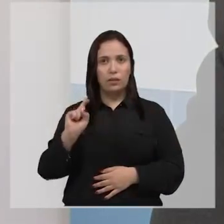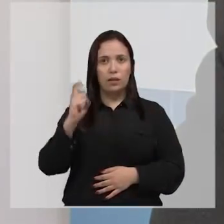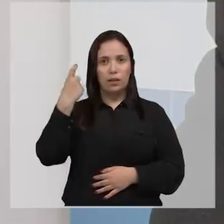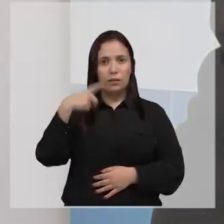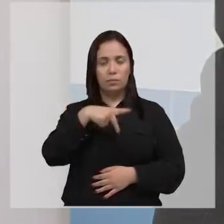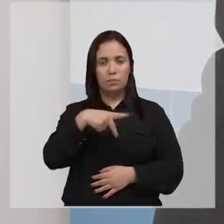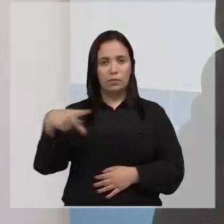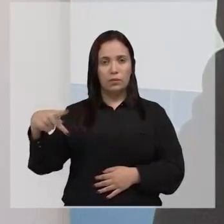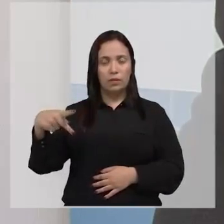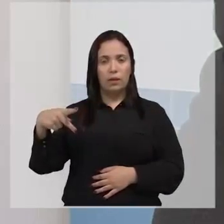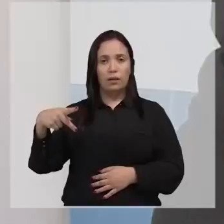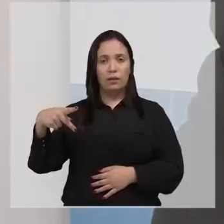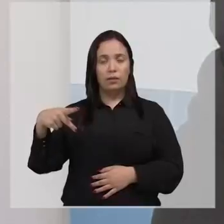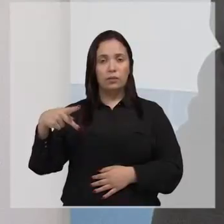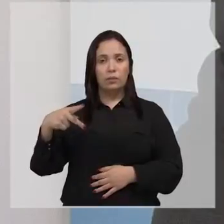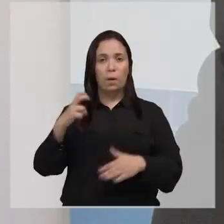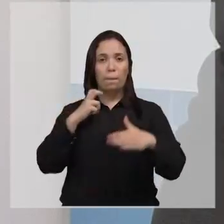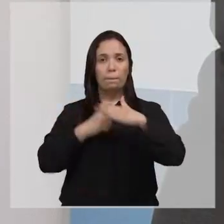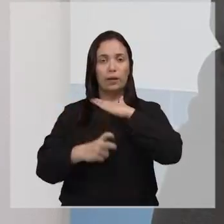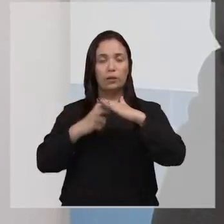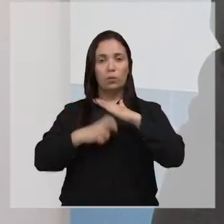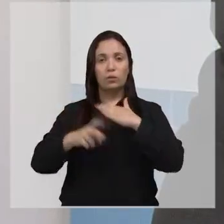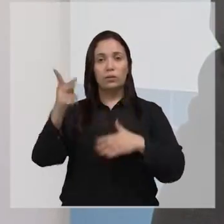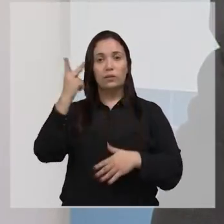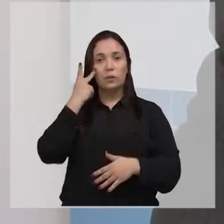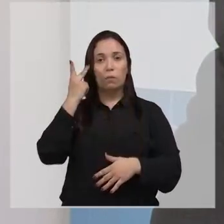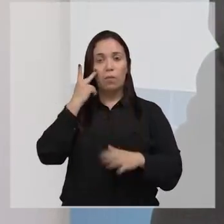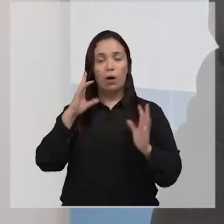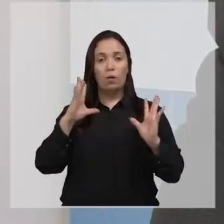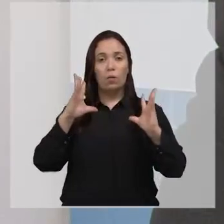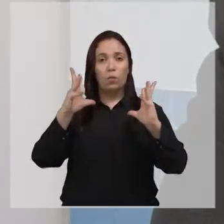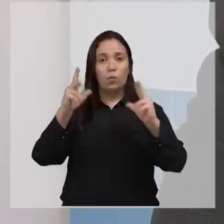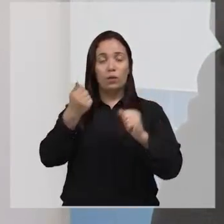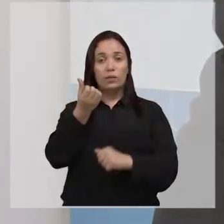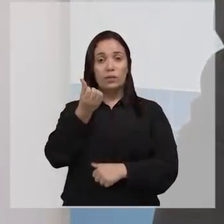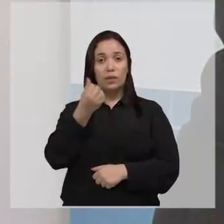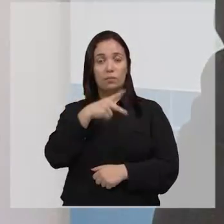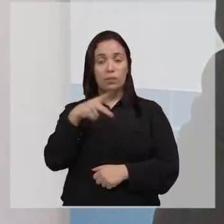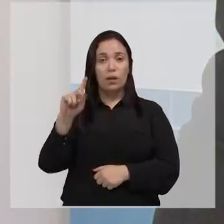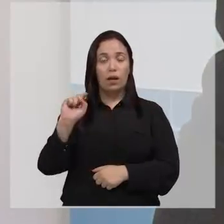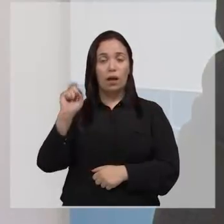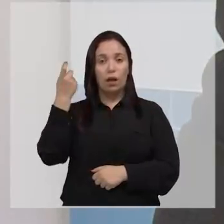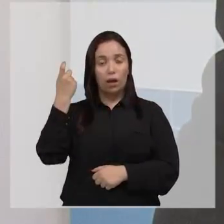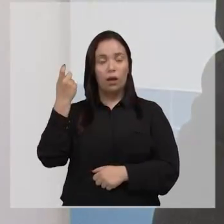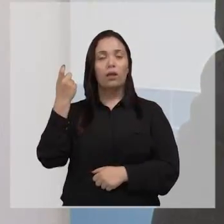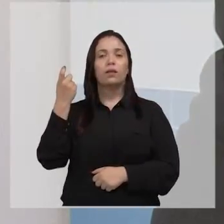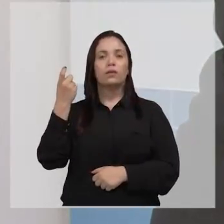ex-presidentes do metrô de São Paulo. Todos os últimos, para ser bem exato, do governo